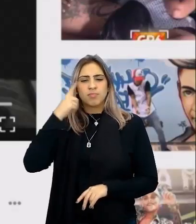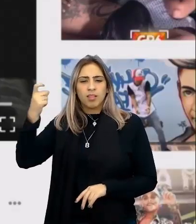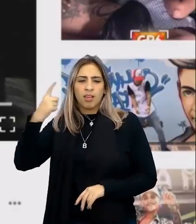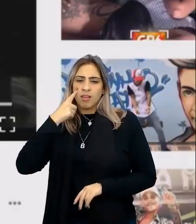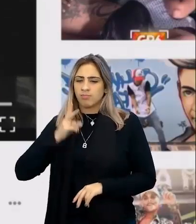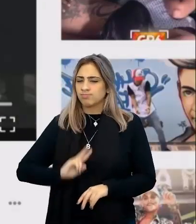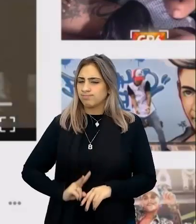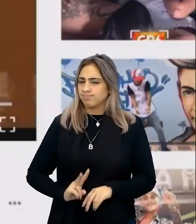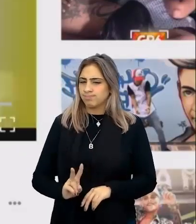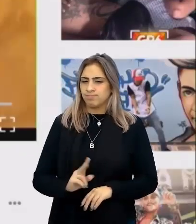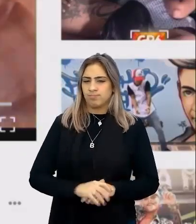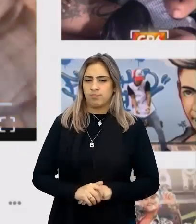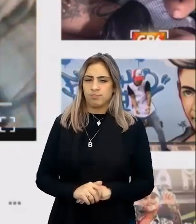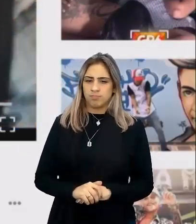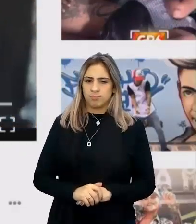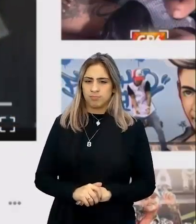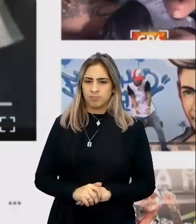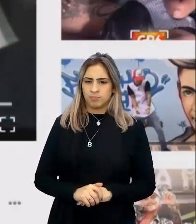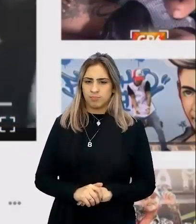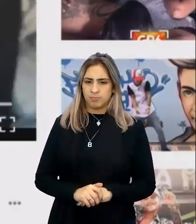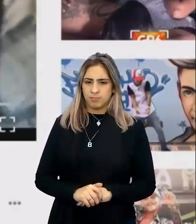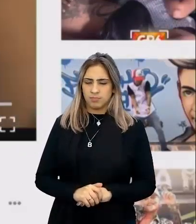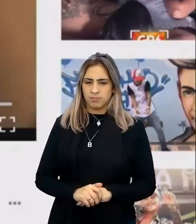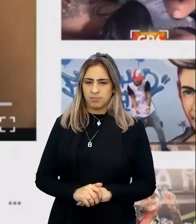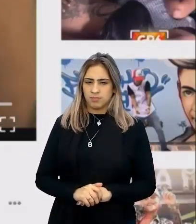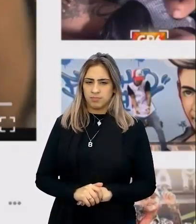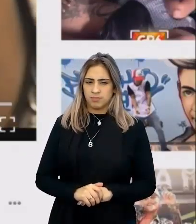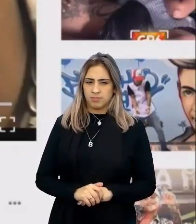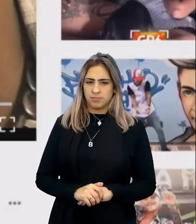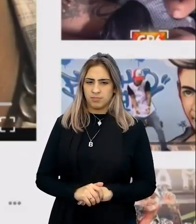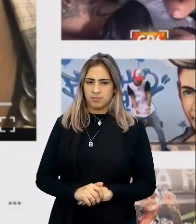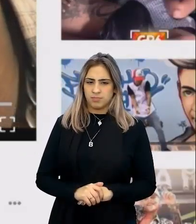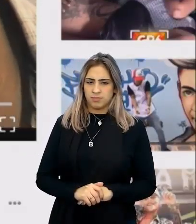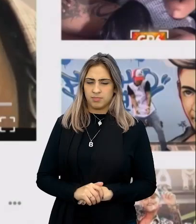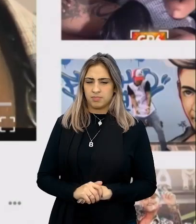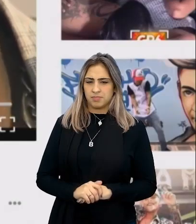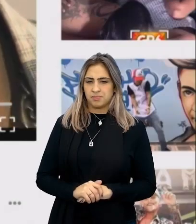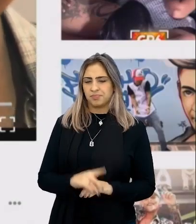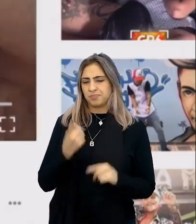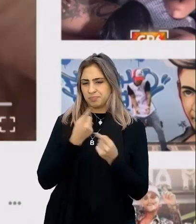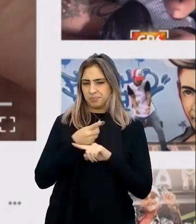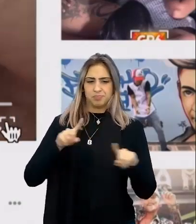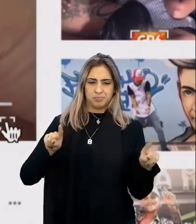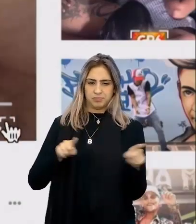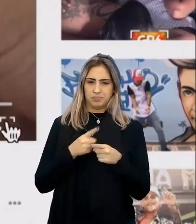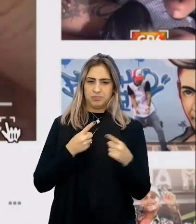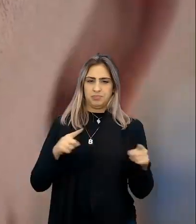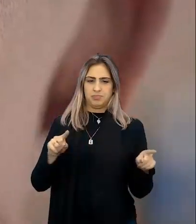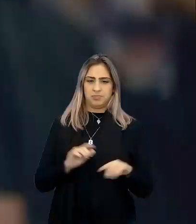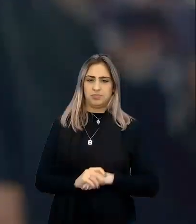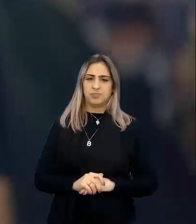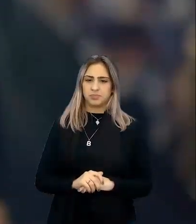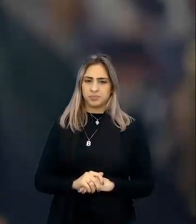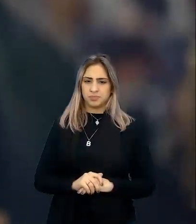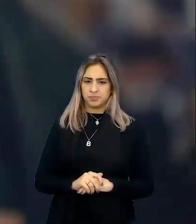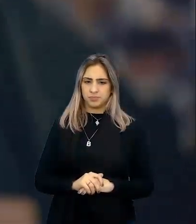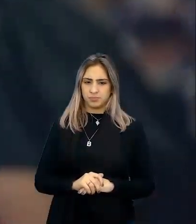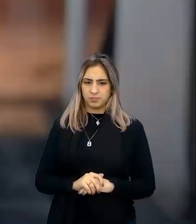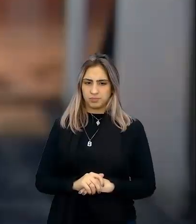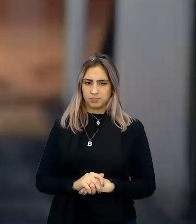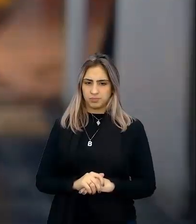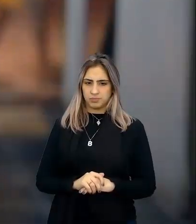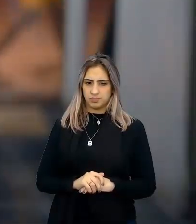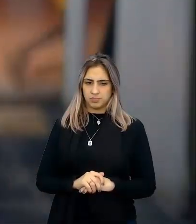homem. Não tô mais aguentando ela todo dia no meu pé. Elas, é tudo com